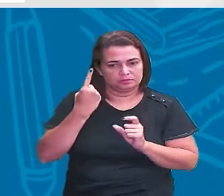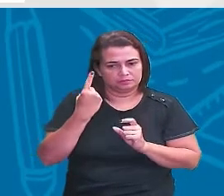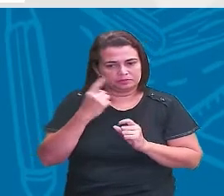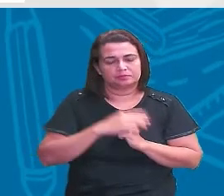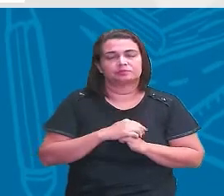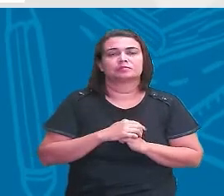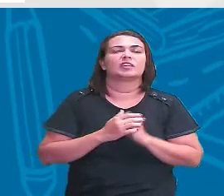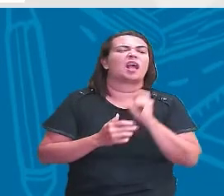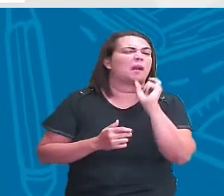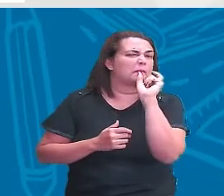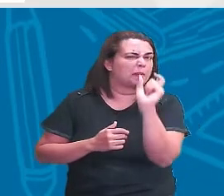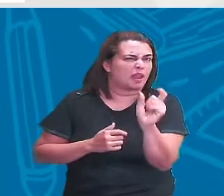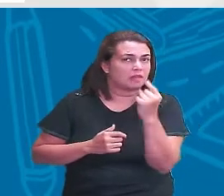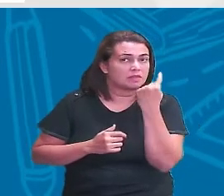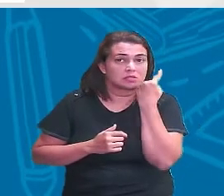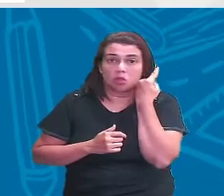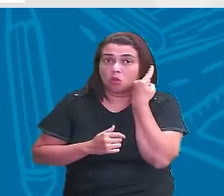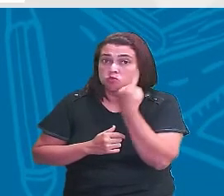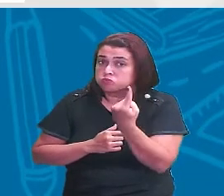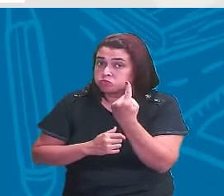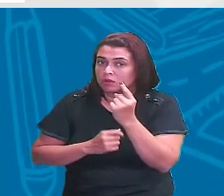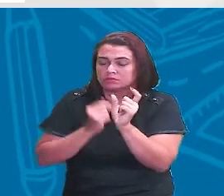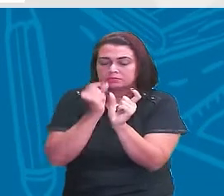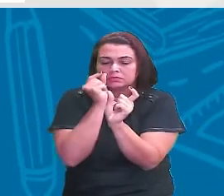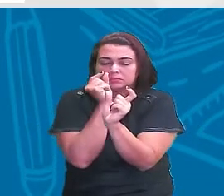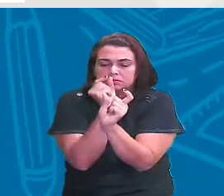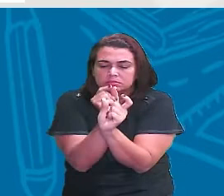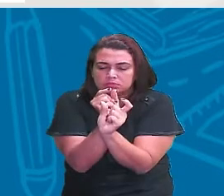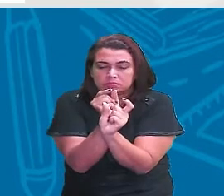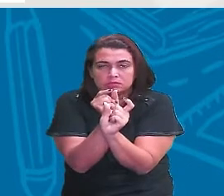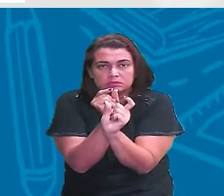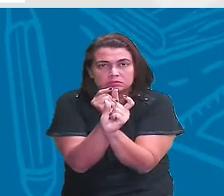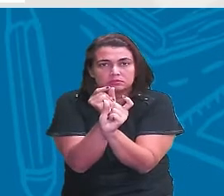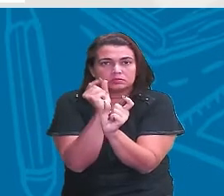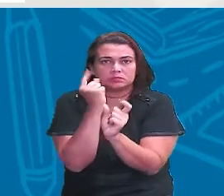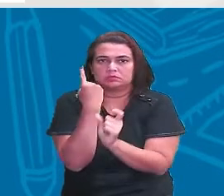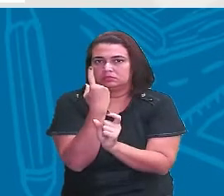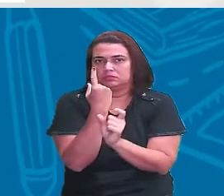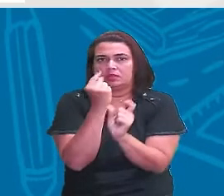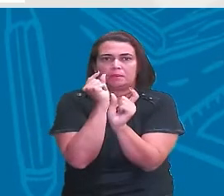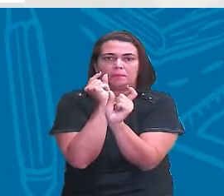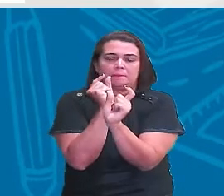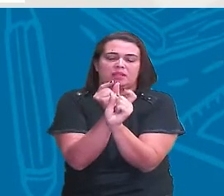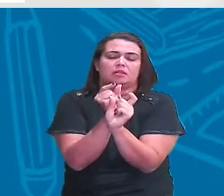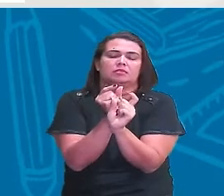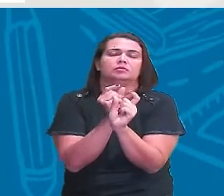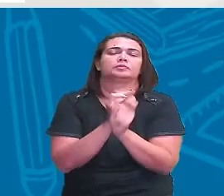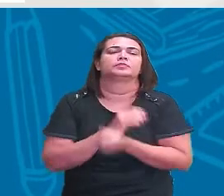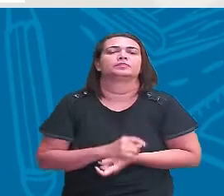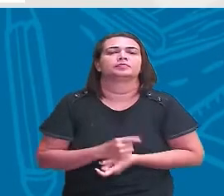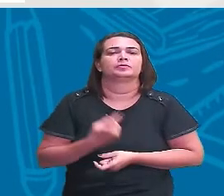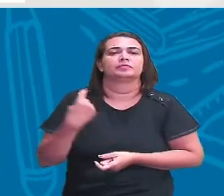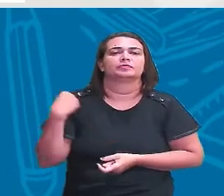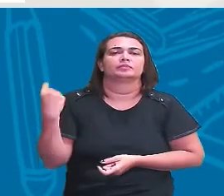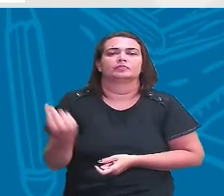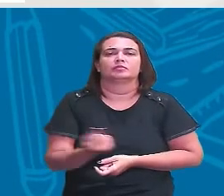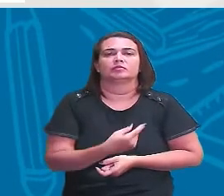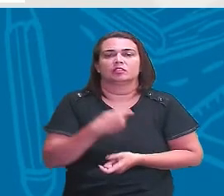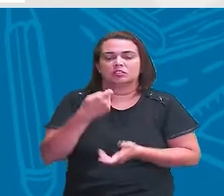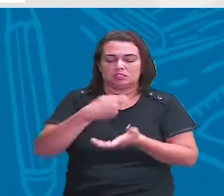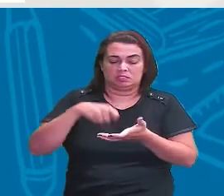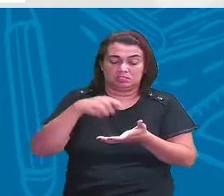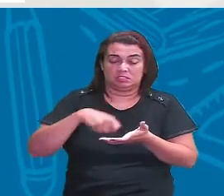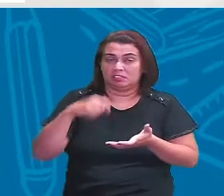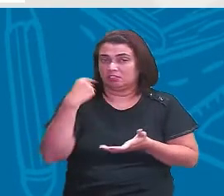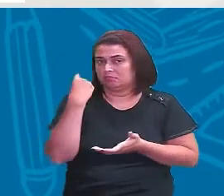significa palavras com apenas uma sílaba, tá? São aquelas que a gente apenas escreve uma